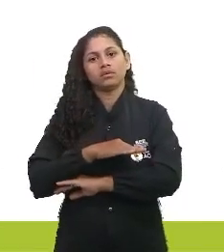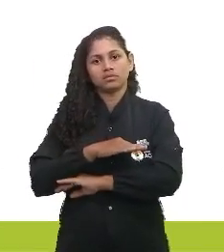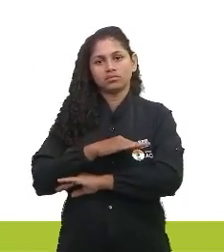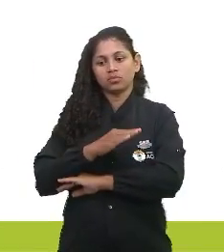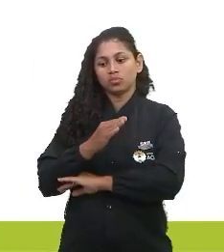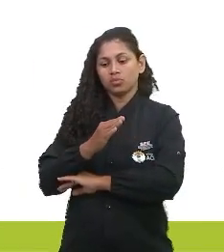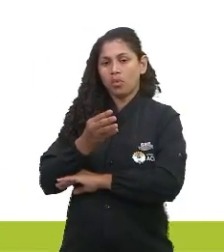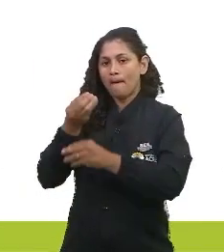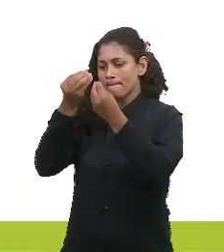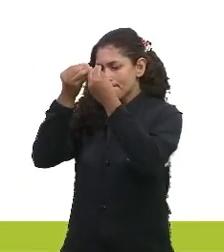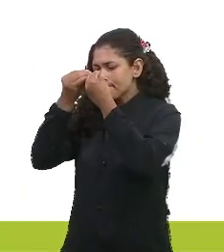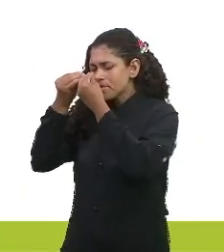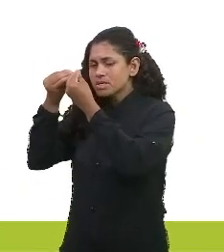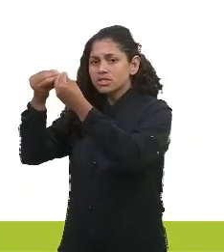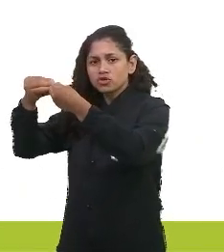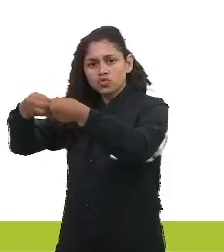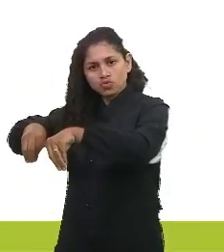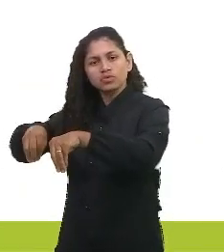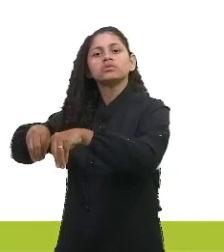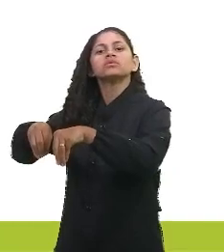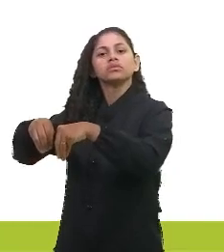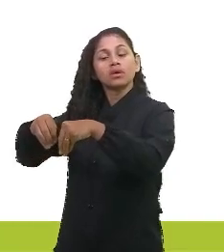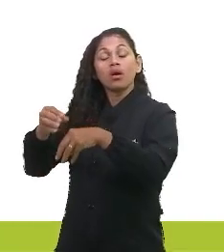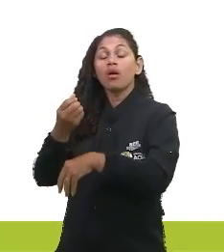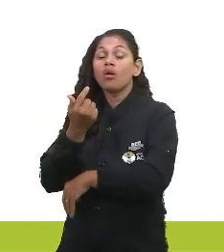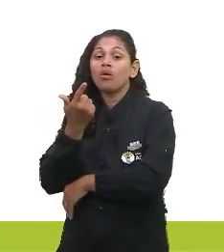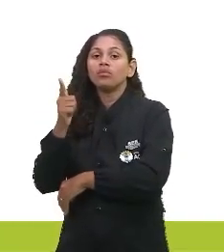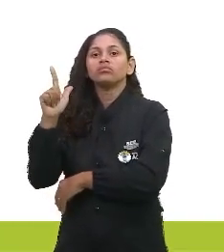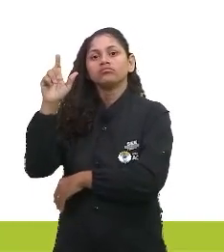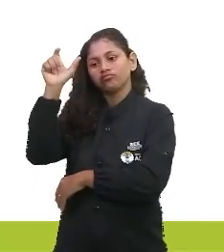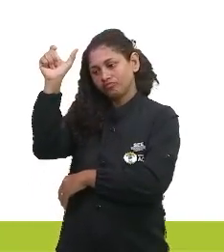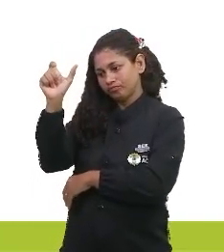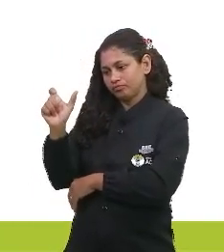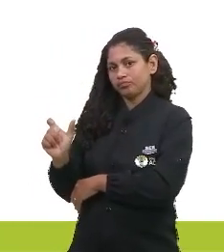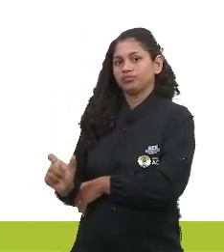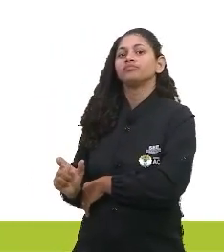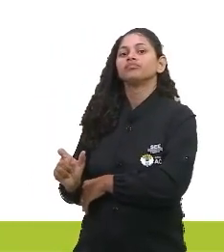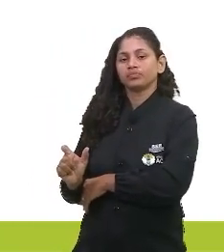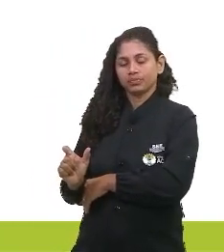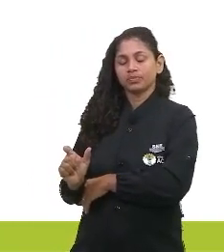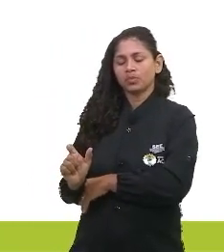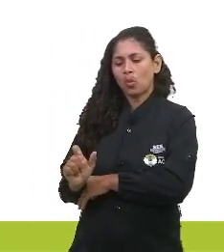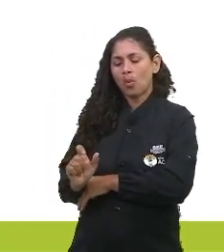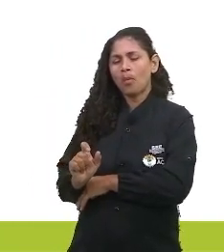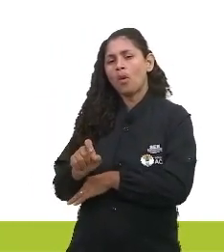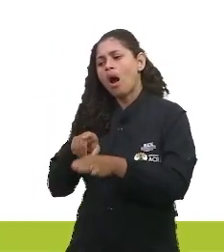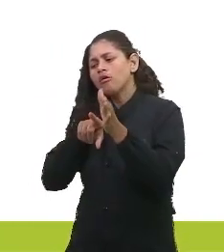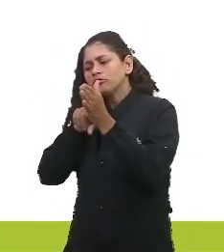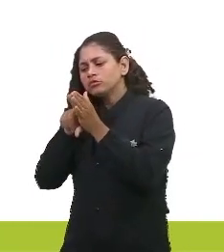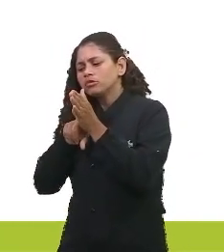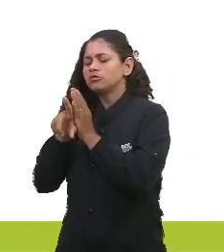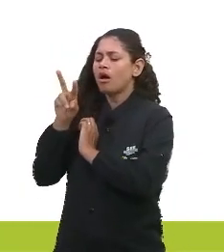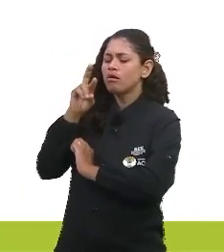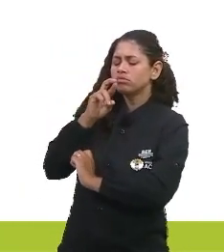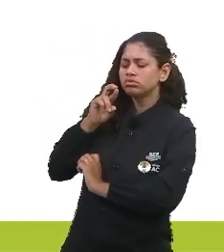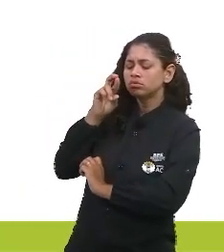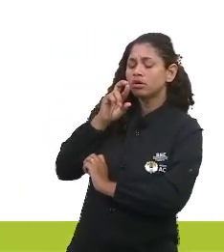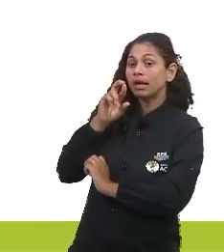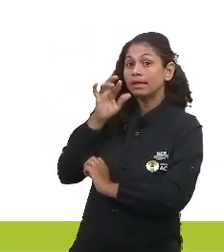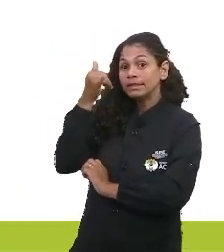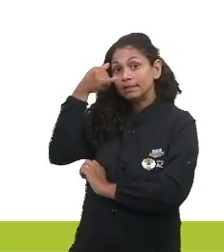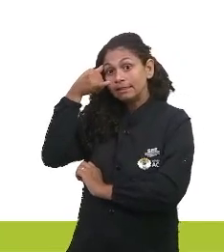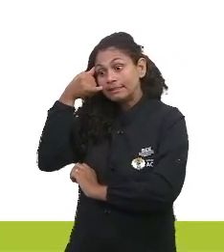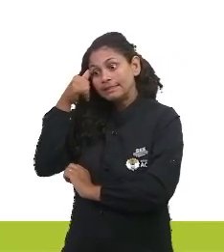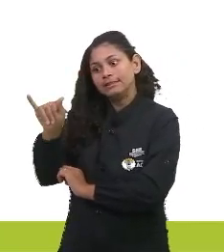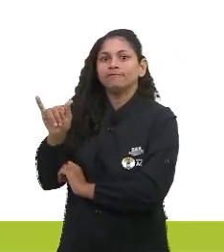em risco. Deve-se avaliar e evitar os danos previsíveis.